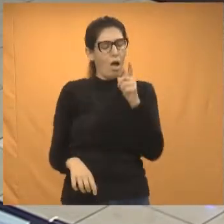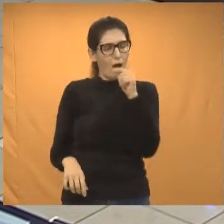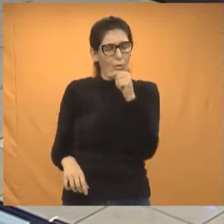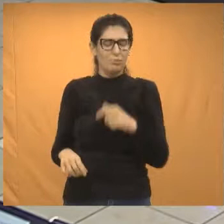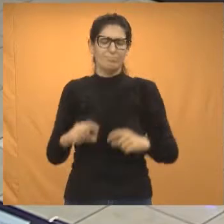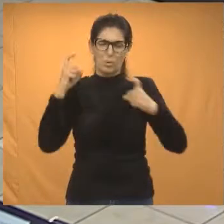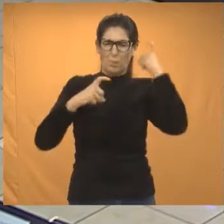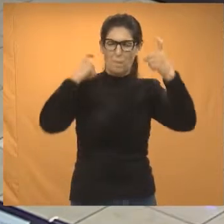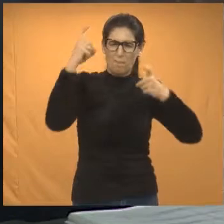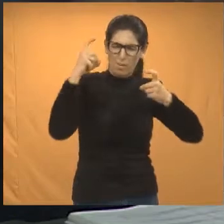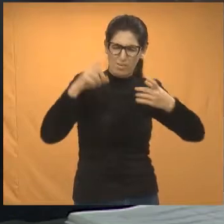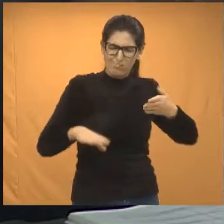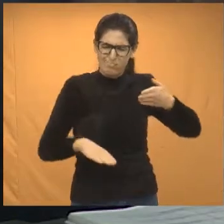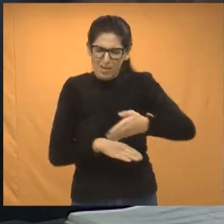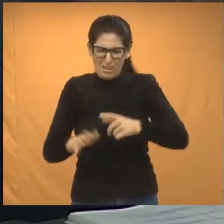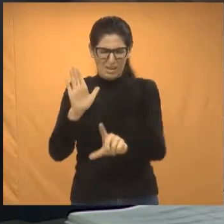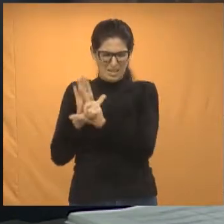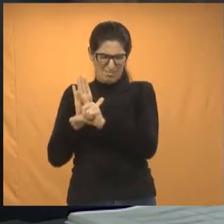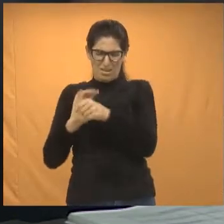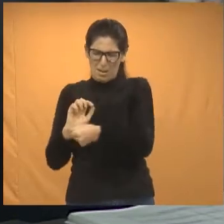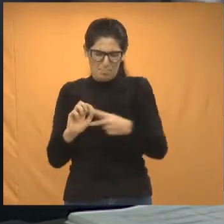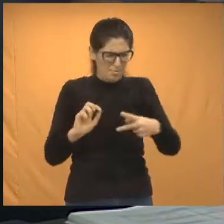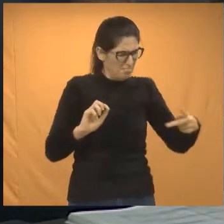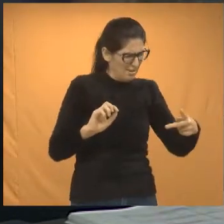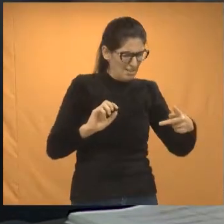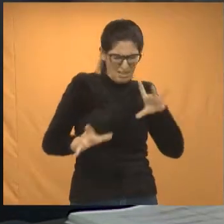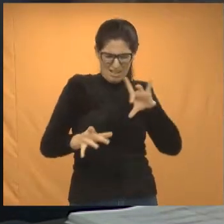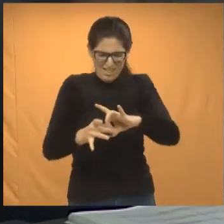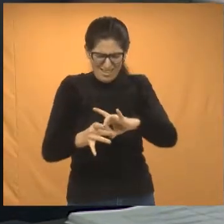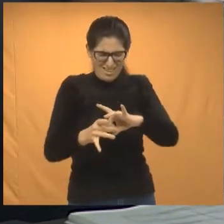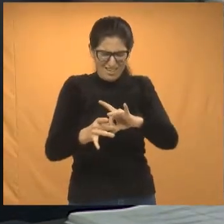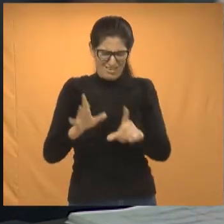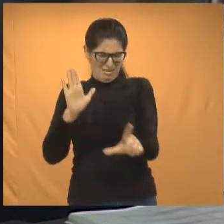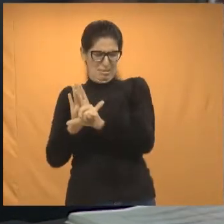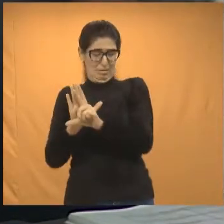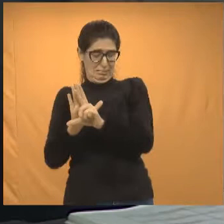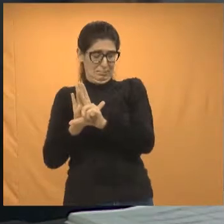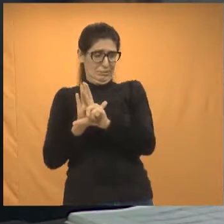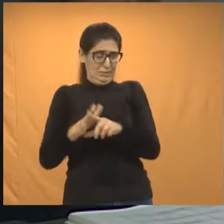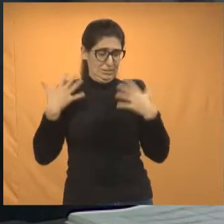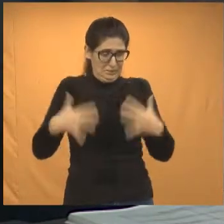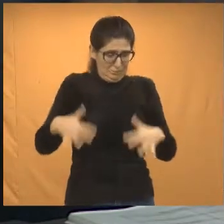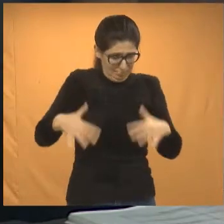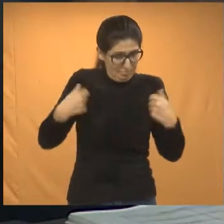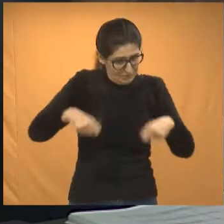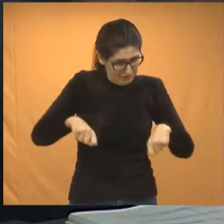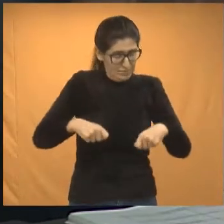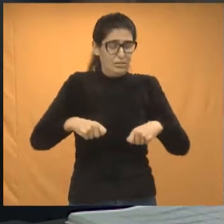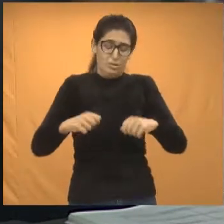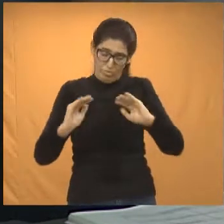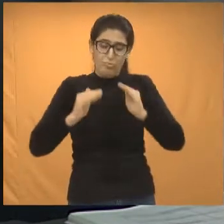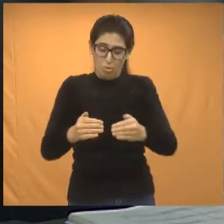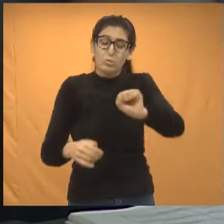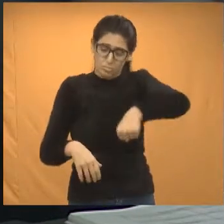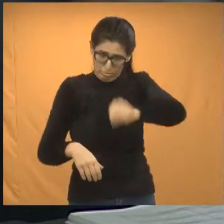motivo de nós, vereadores, estarmos aqui votando essa lei, que ela vem justamente regular essas intervenções. E aqui tem dois eixos